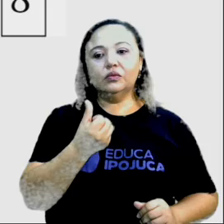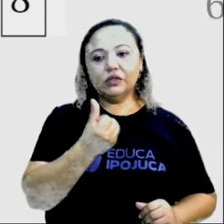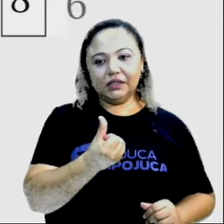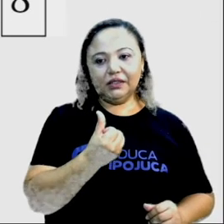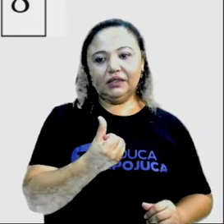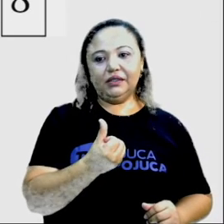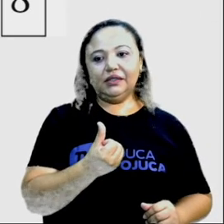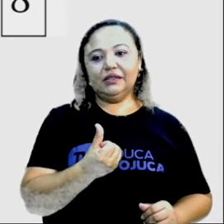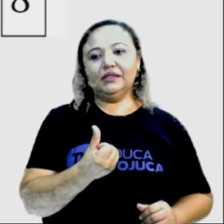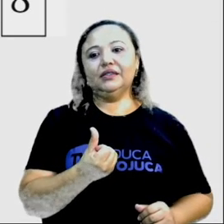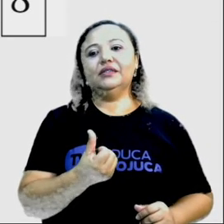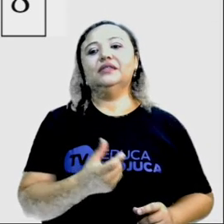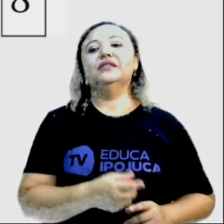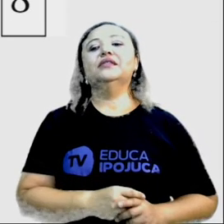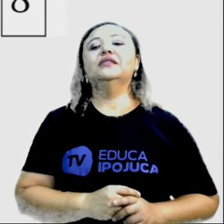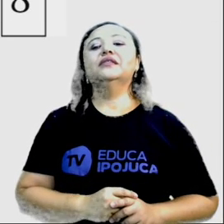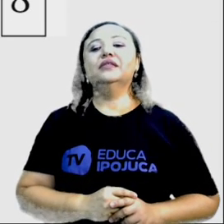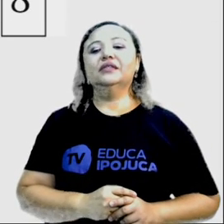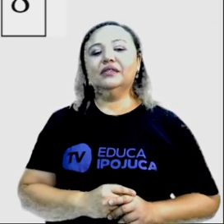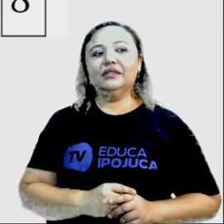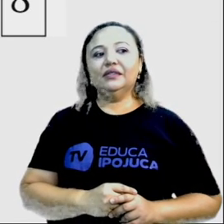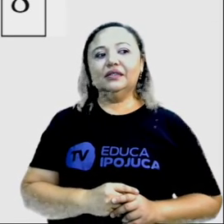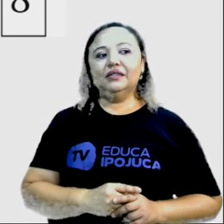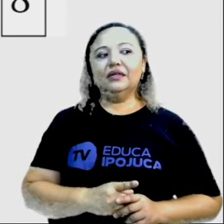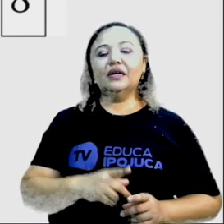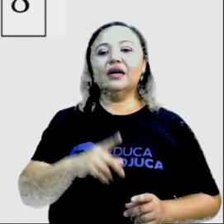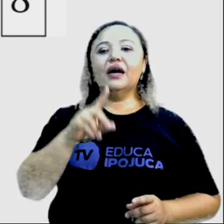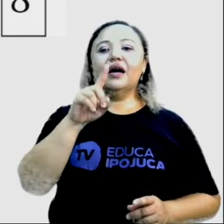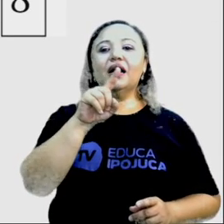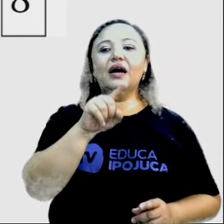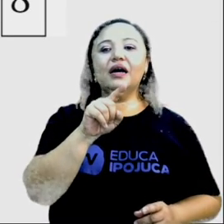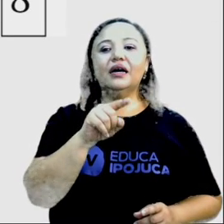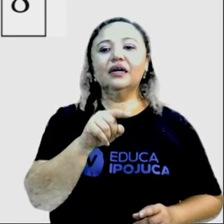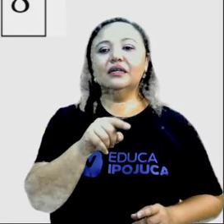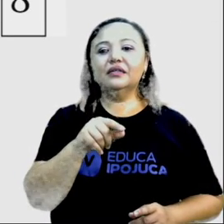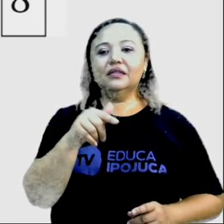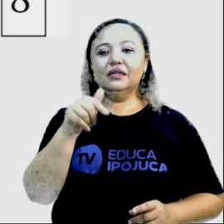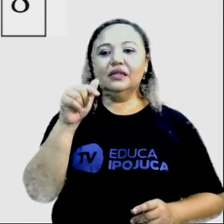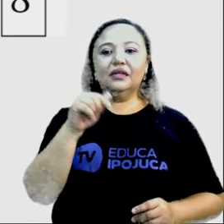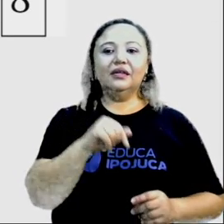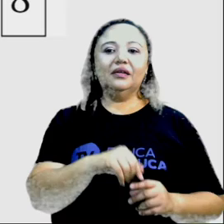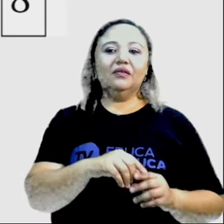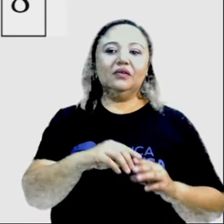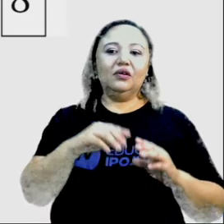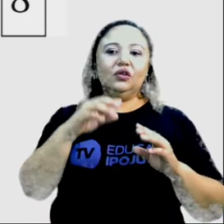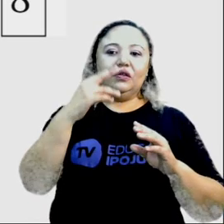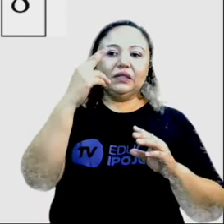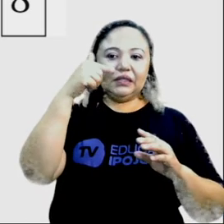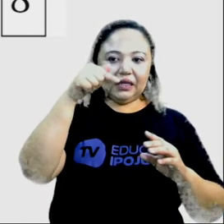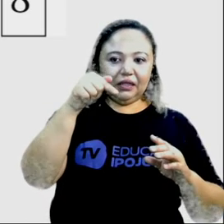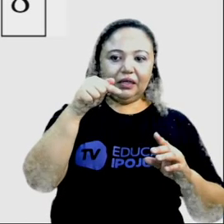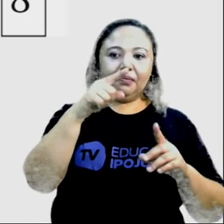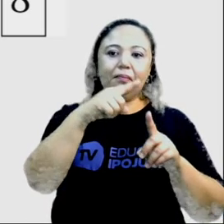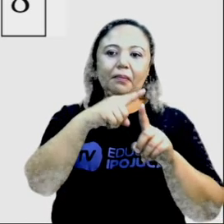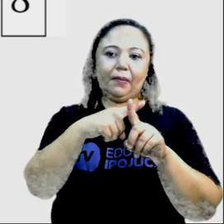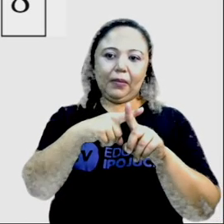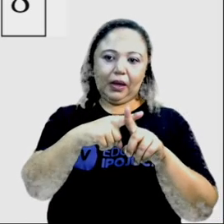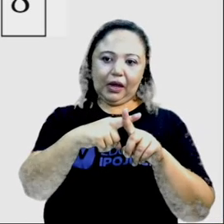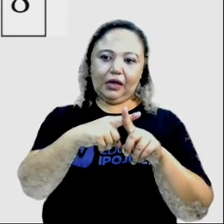Número 6. 2 com mais 4 é igual a 6. E aí na casa da dezena temos